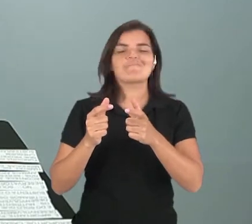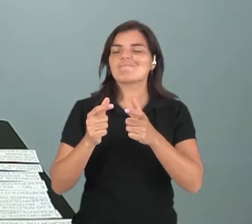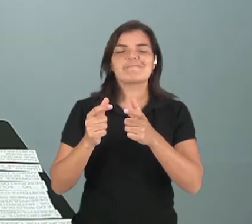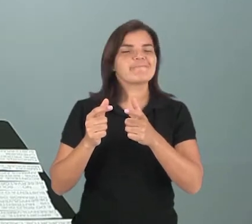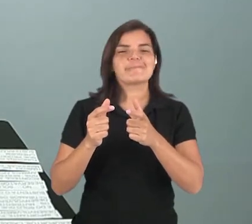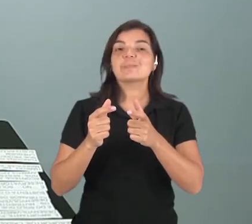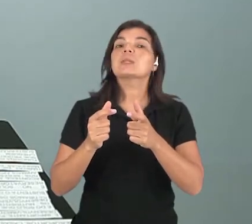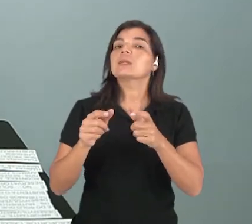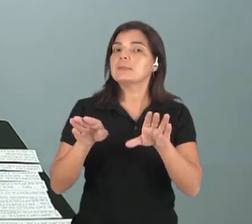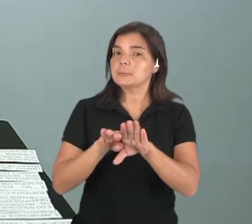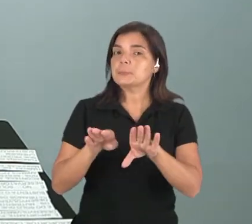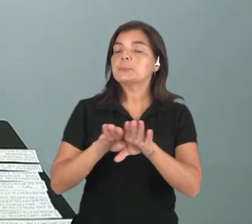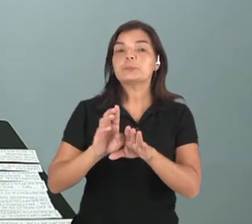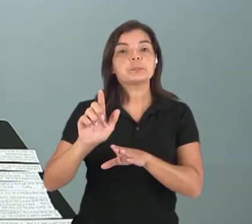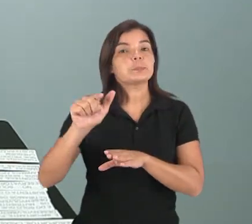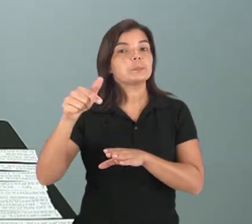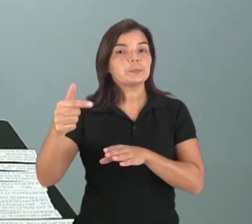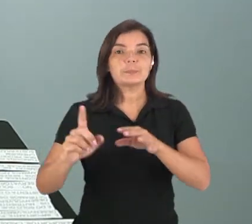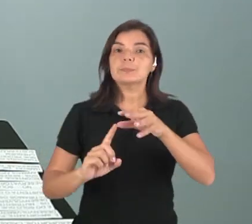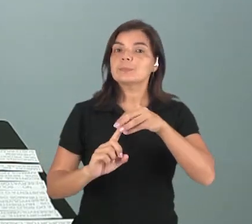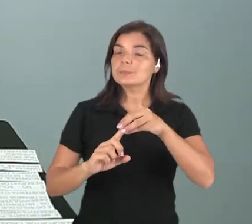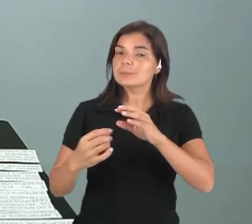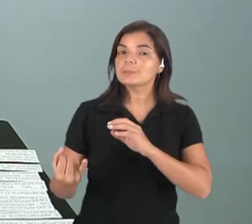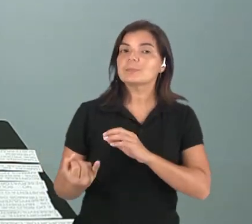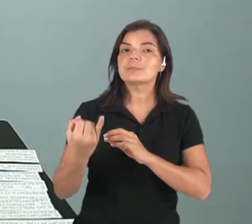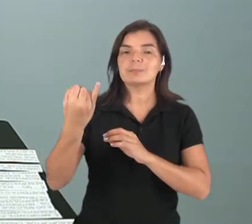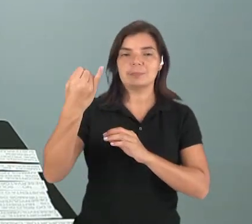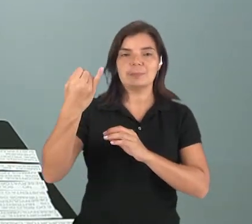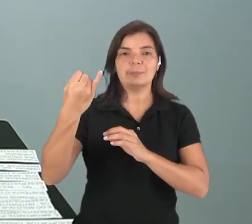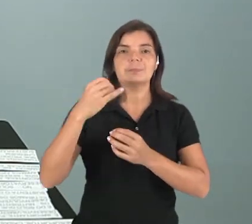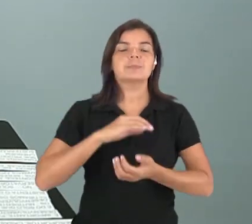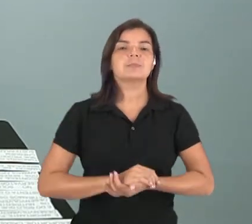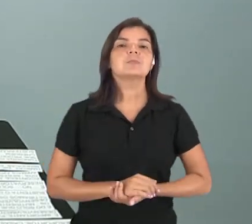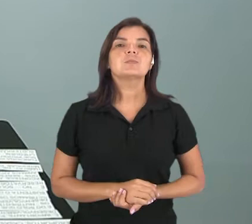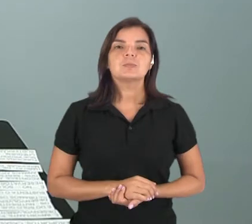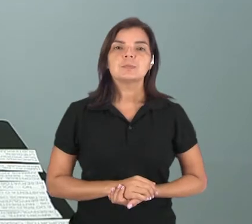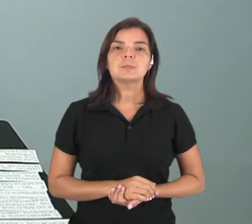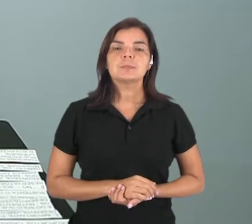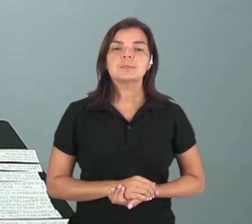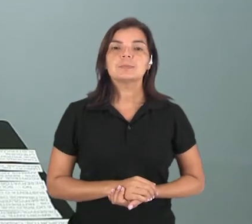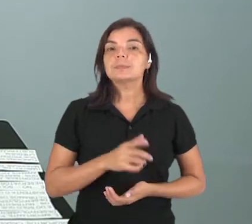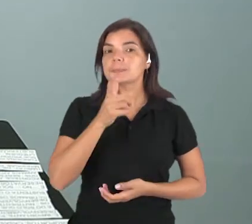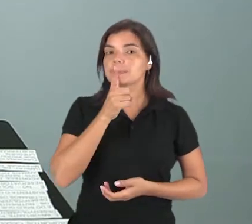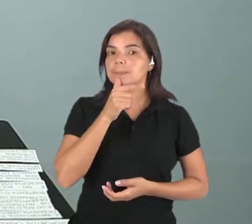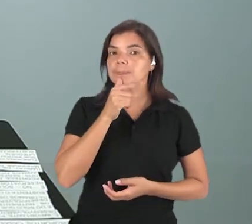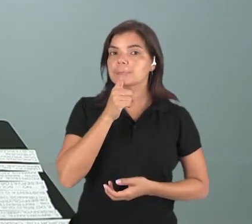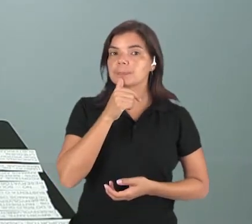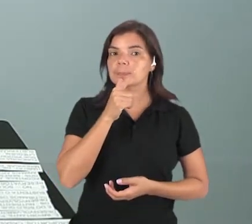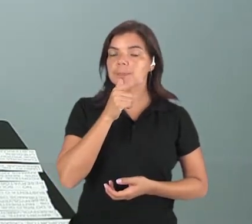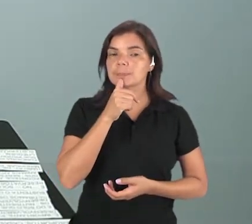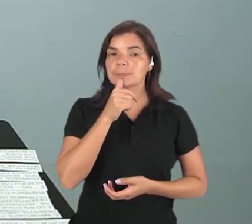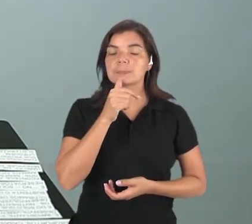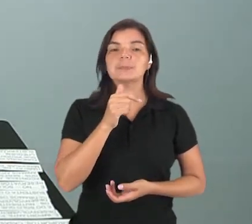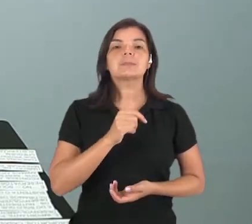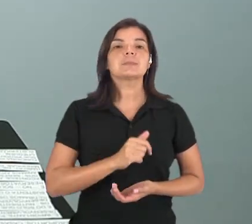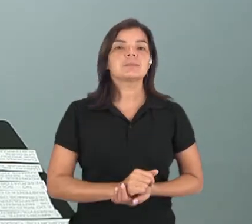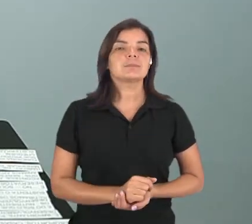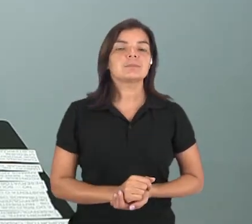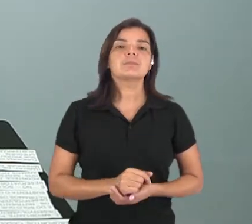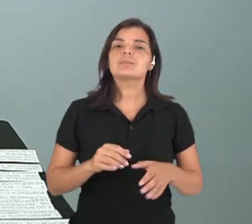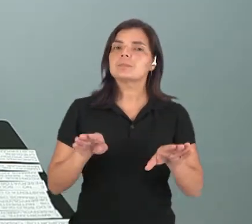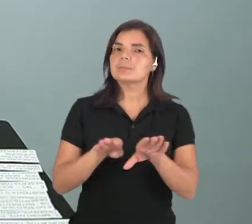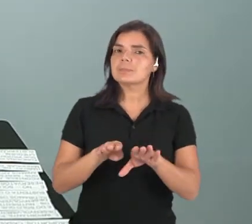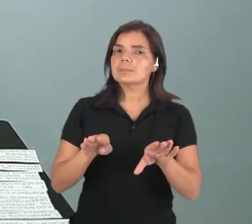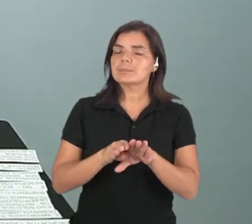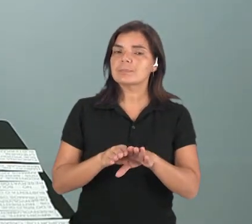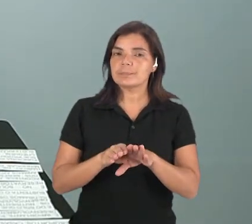muito bem. Ela também tem outras funções muito importantes, certo? A água, ela